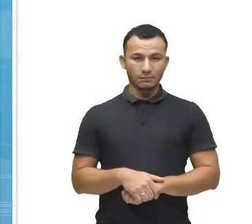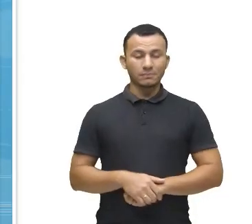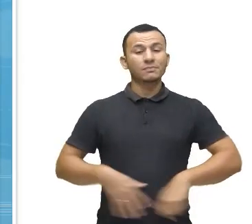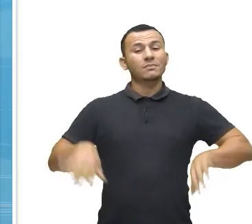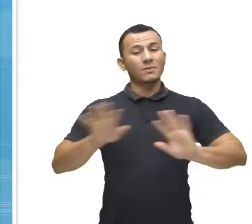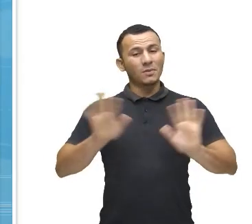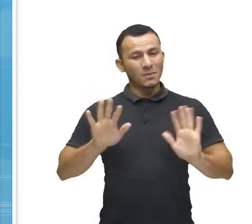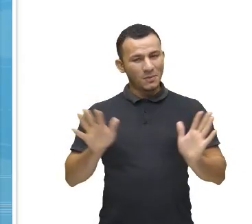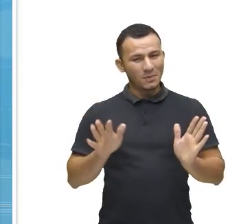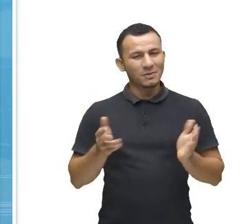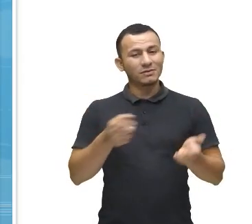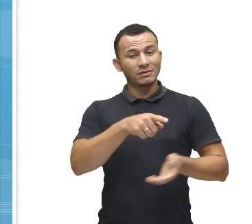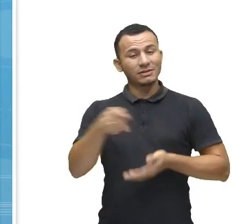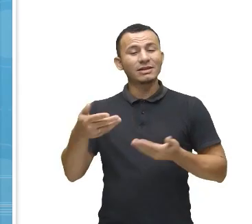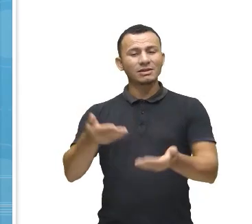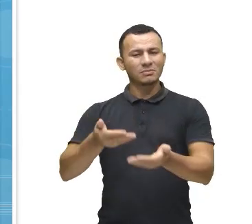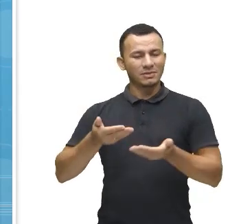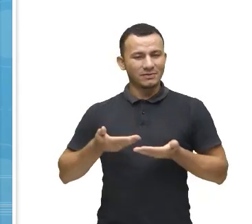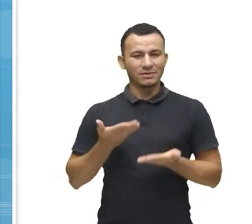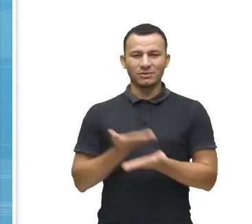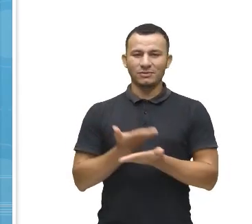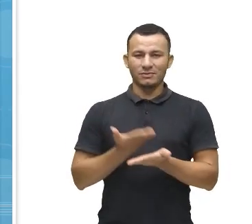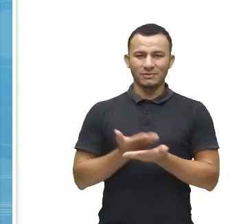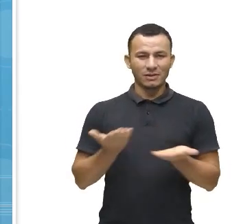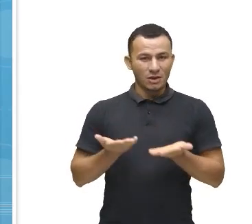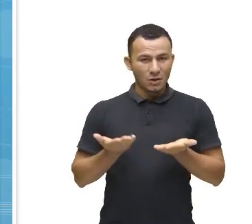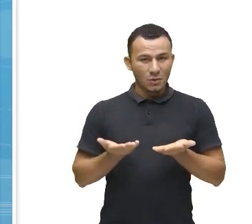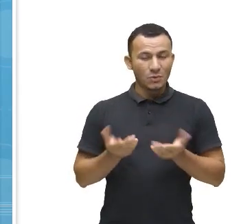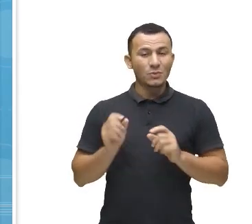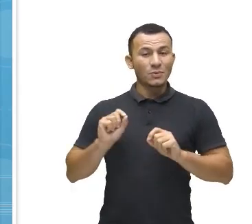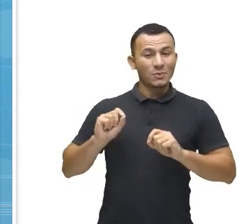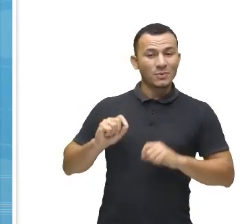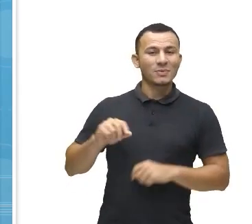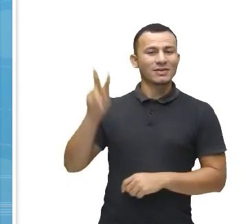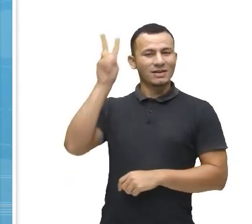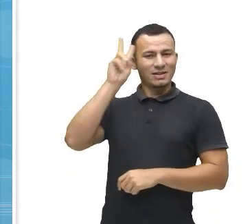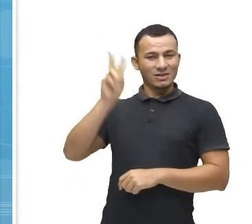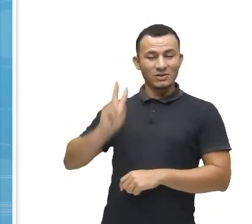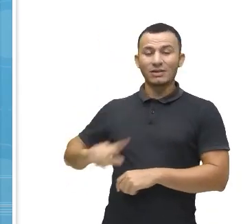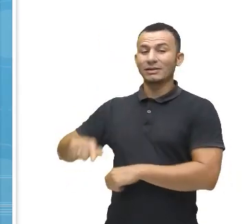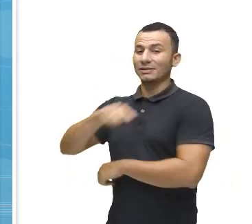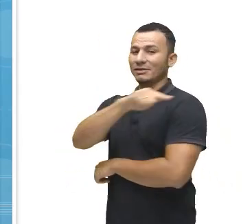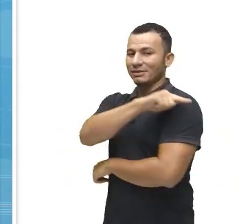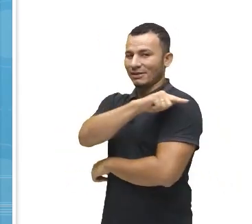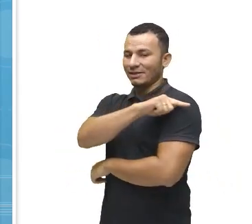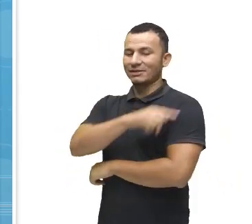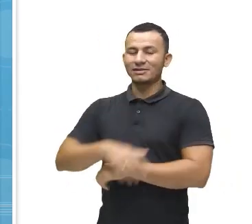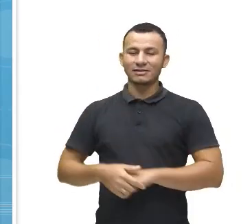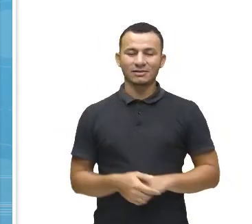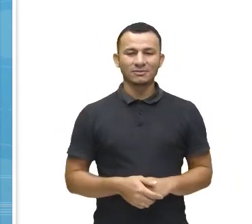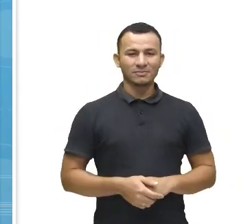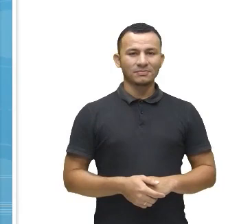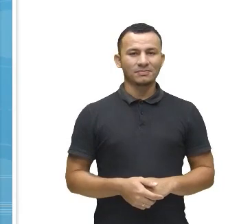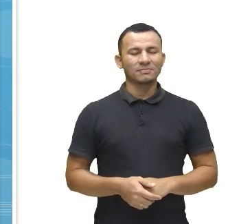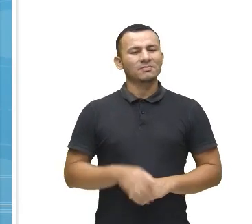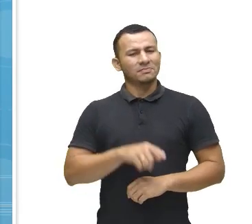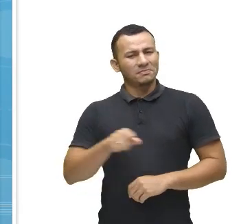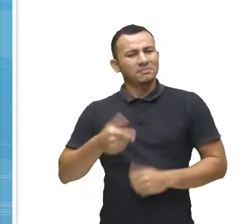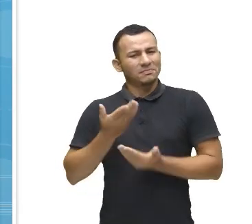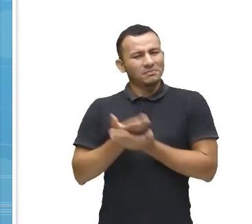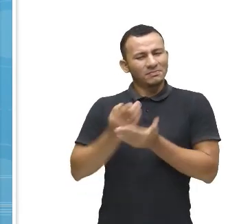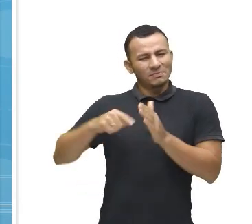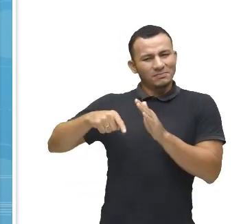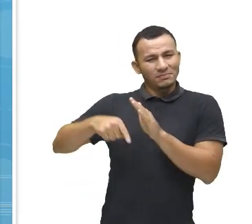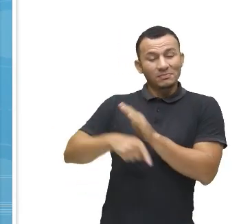Olá novamente, sejam bem-vindos a mais uma aula de história, dessa vez aula do sétimo ano. A gente vai estudar um pouquinho mais